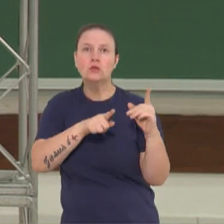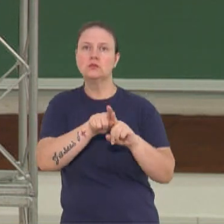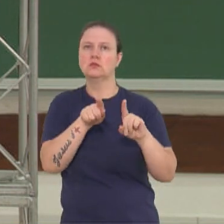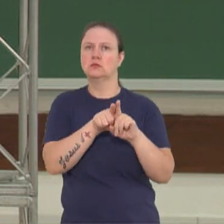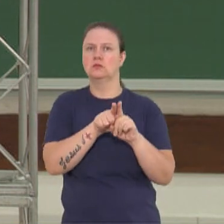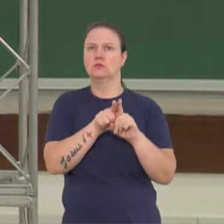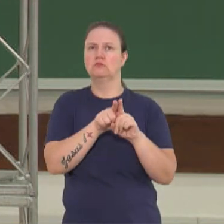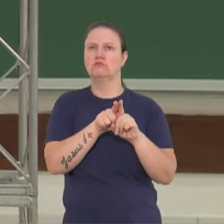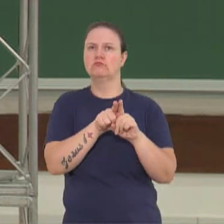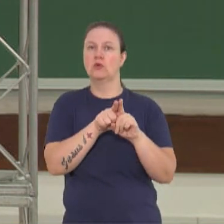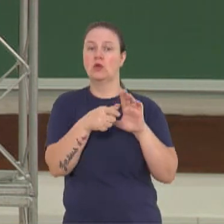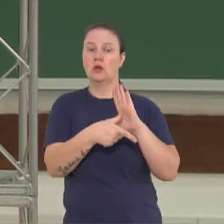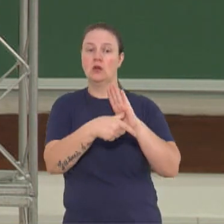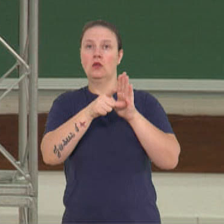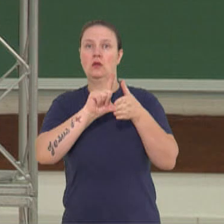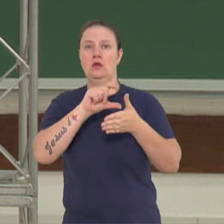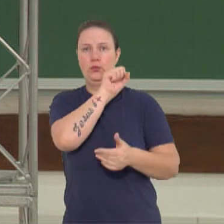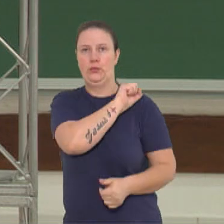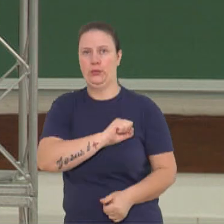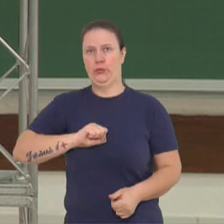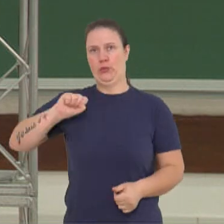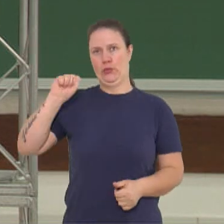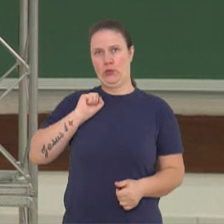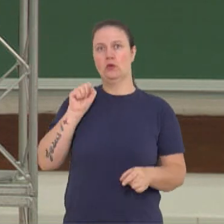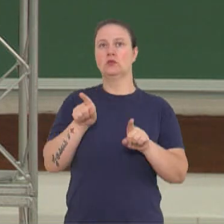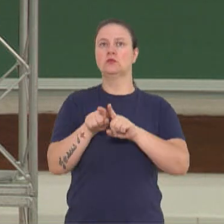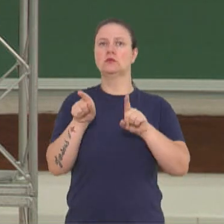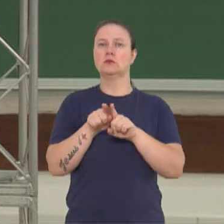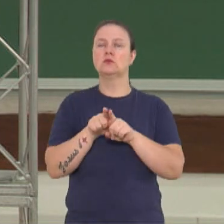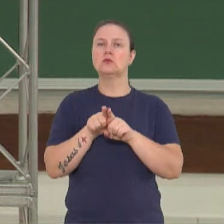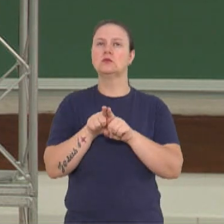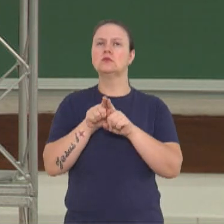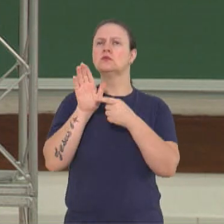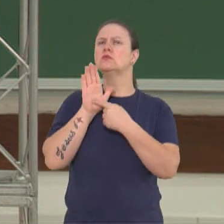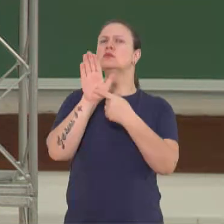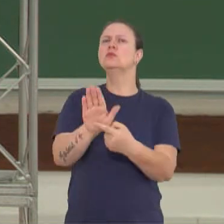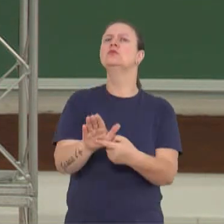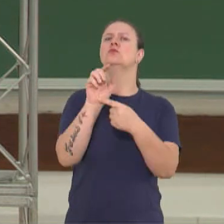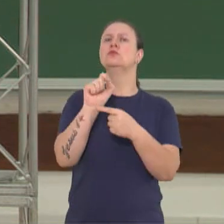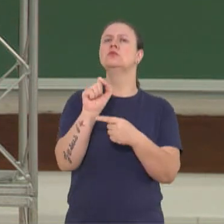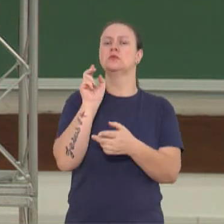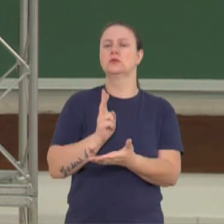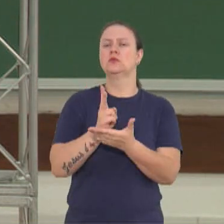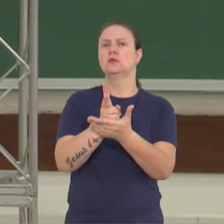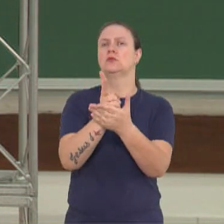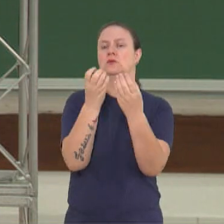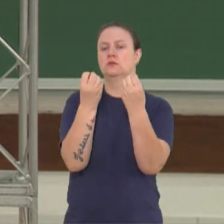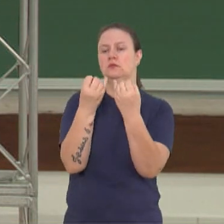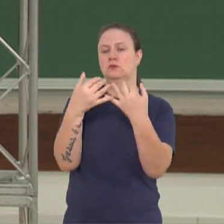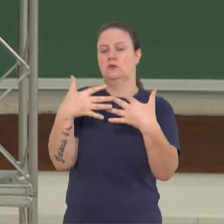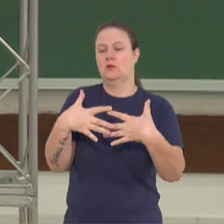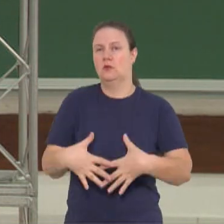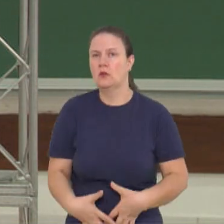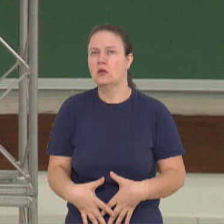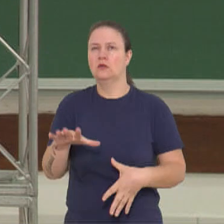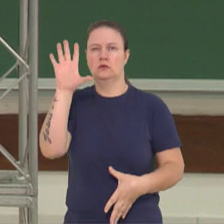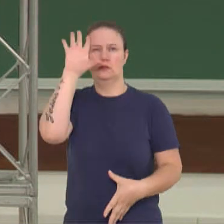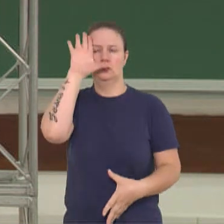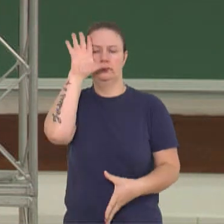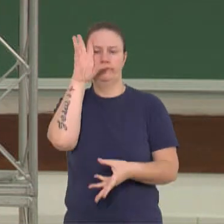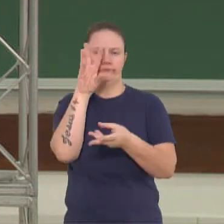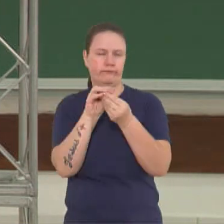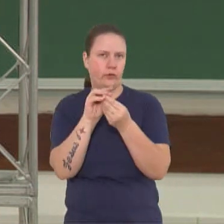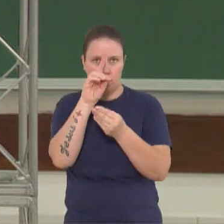filósofos pré-socráticos. Então, a doxografia nem sempre é uma explicação no sentido de entender a